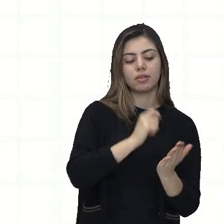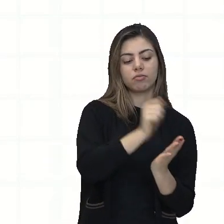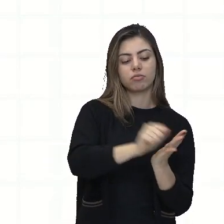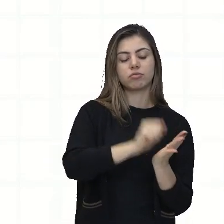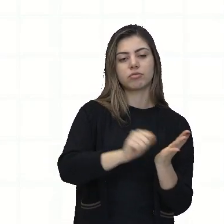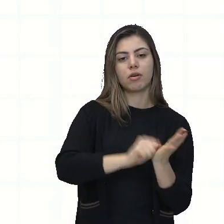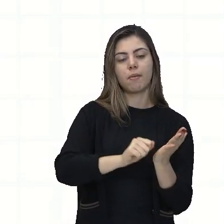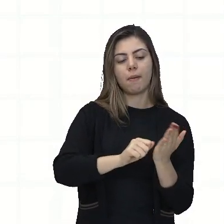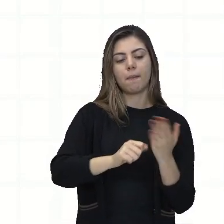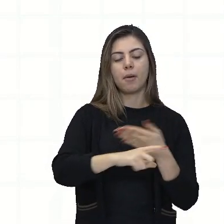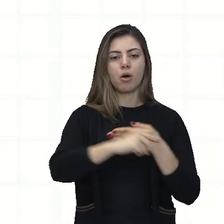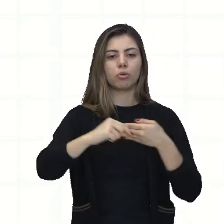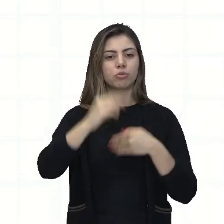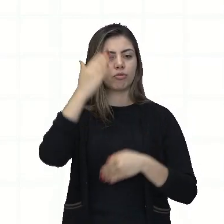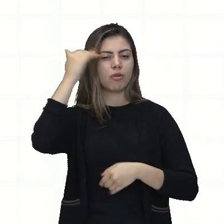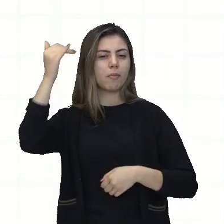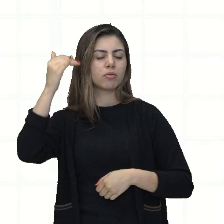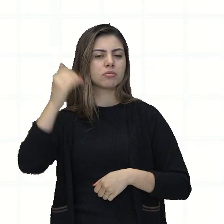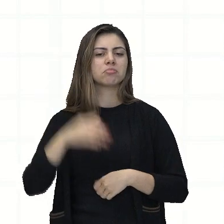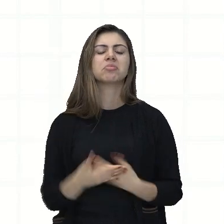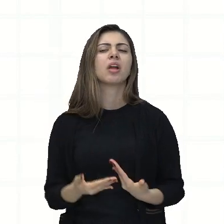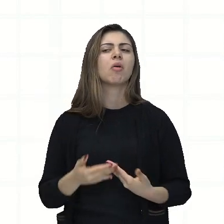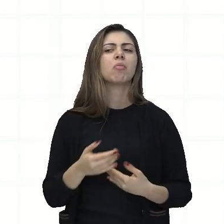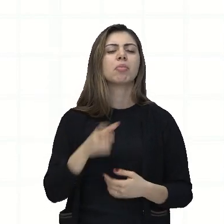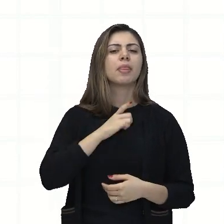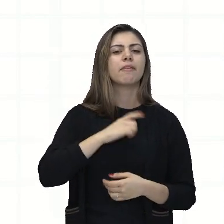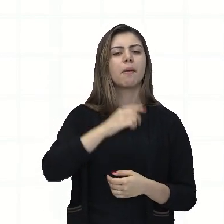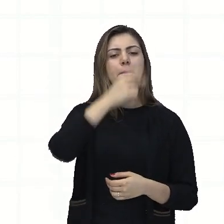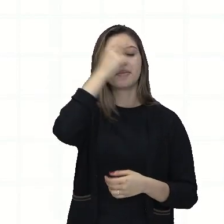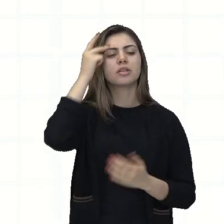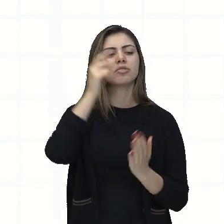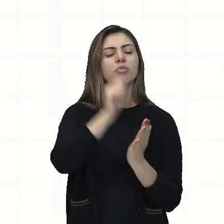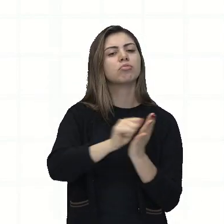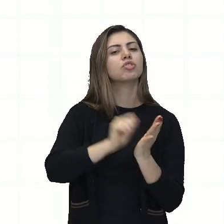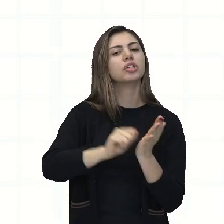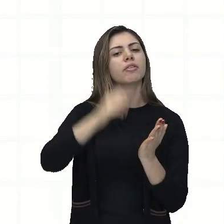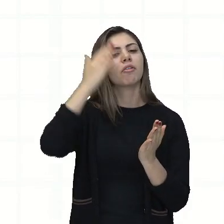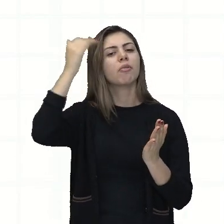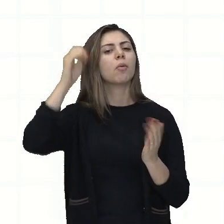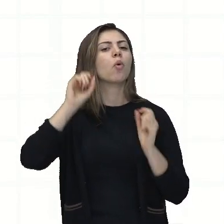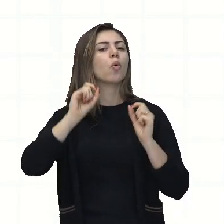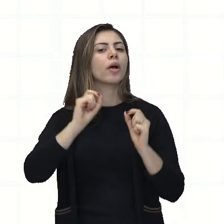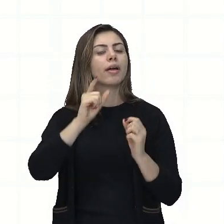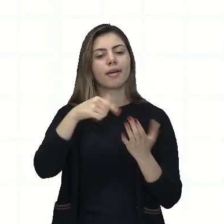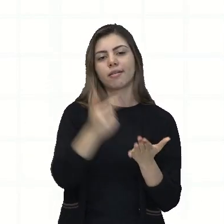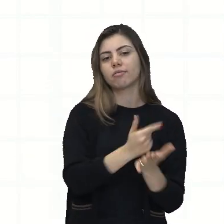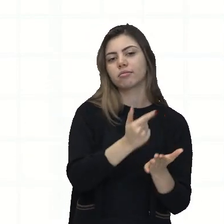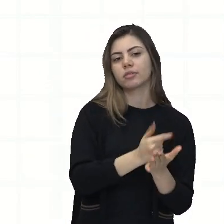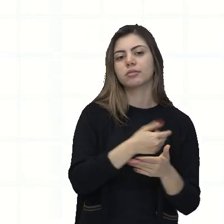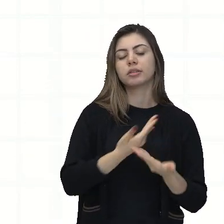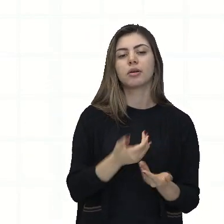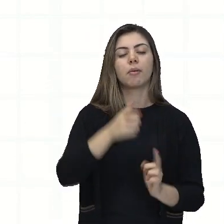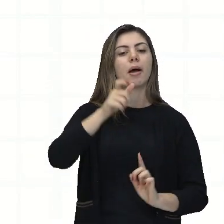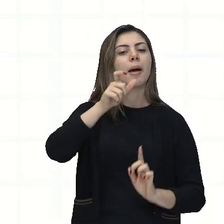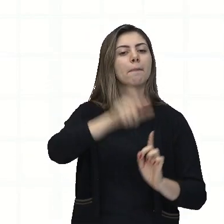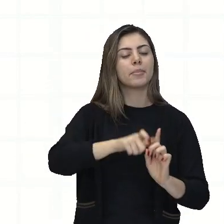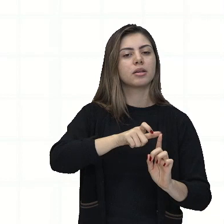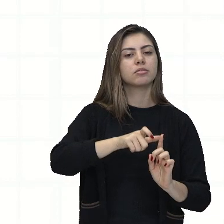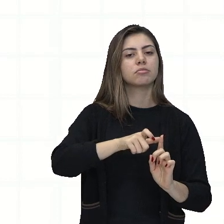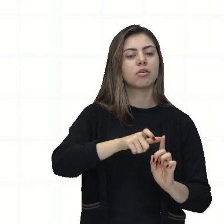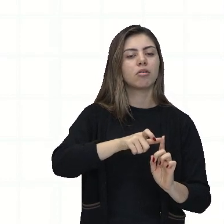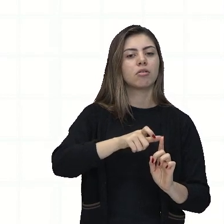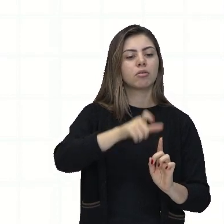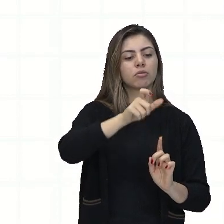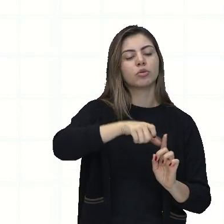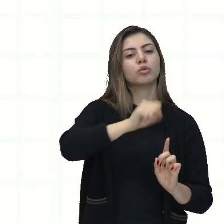autor famoso. Quem foi escrito pelo autor famoso? O livro. Sujeito. O sujeito é quem pratica essa ação de escrever?